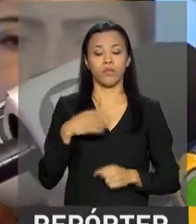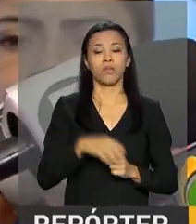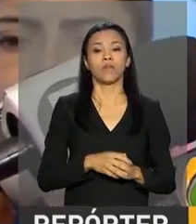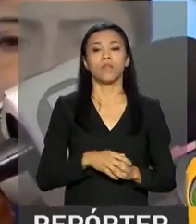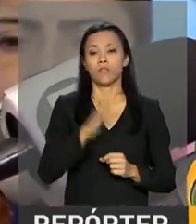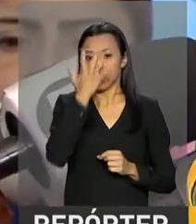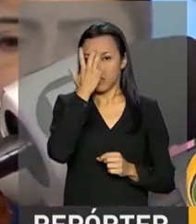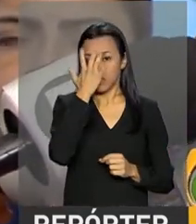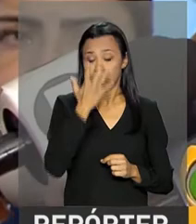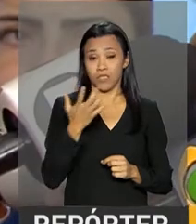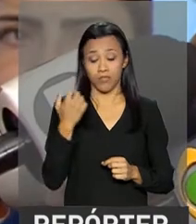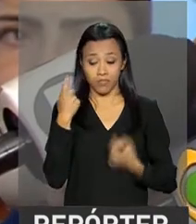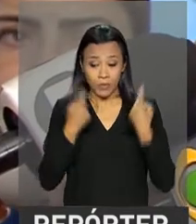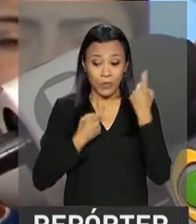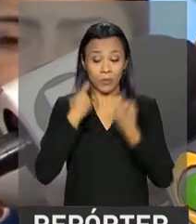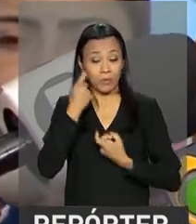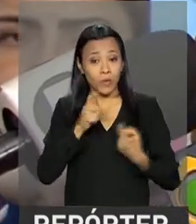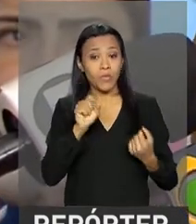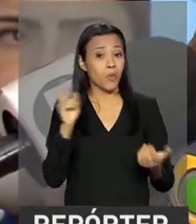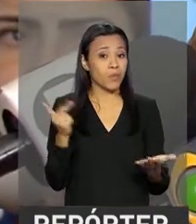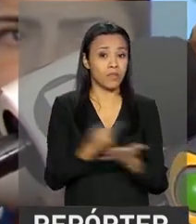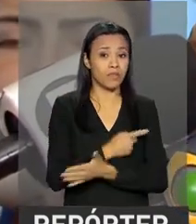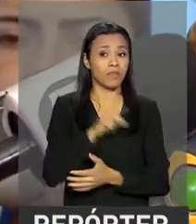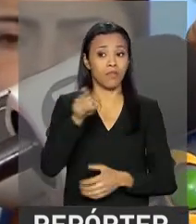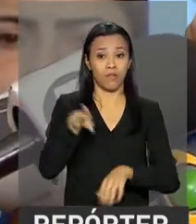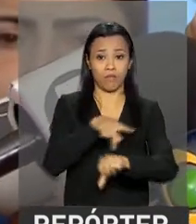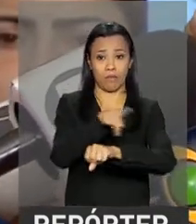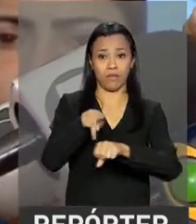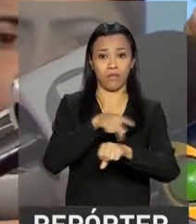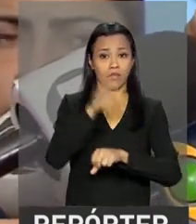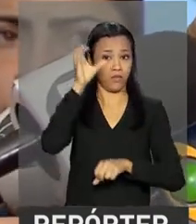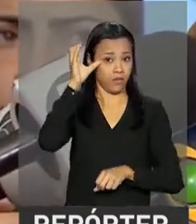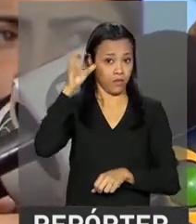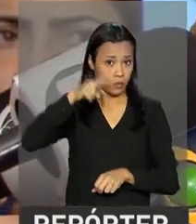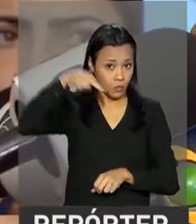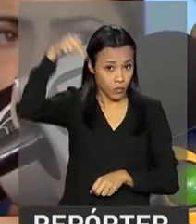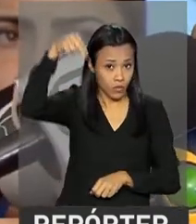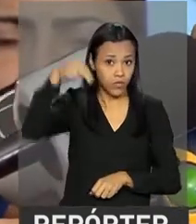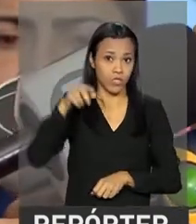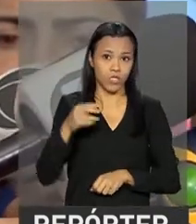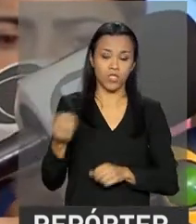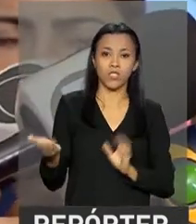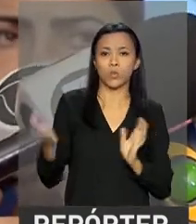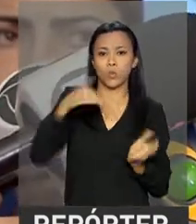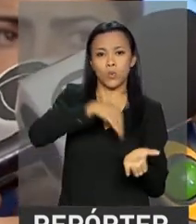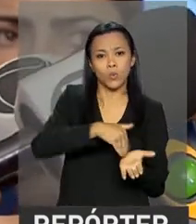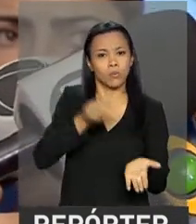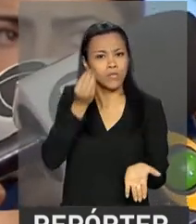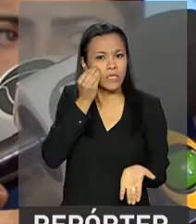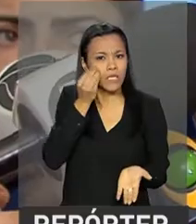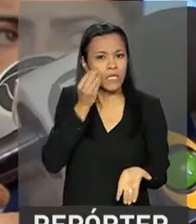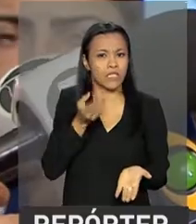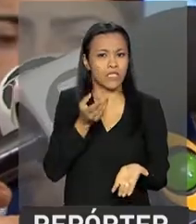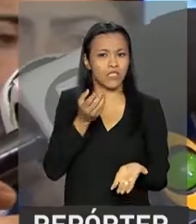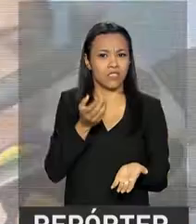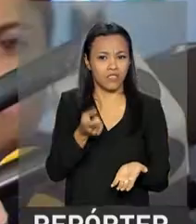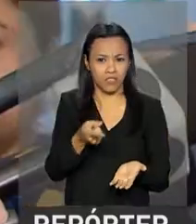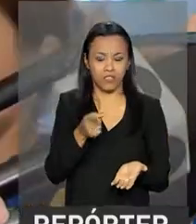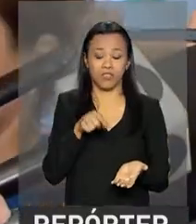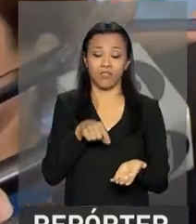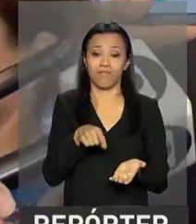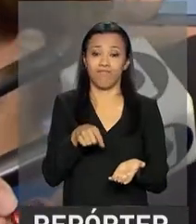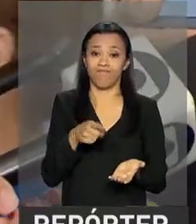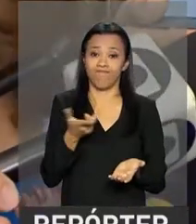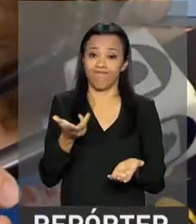preocupação com o que está acontecendo na Coreia do Norte, especialmente esse último teste de armas atômicas. O